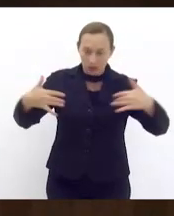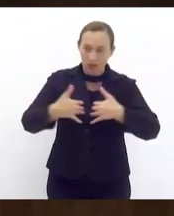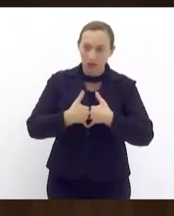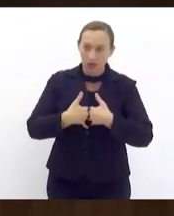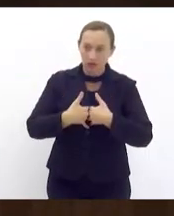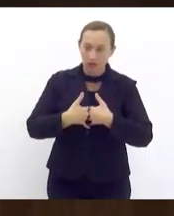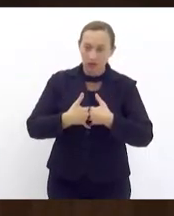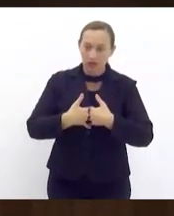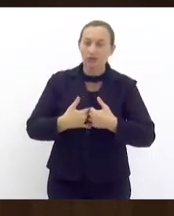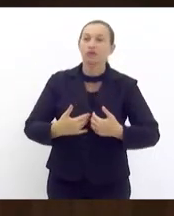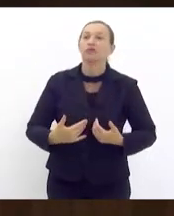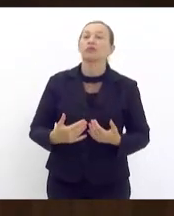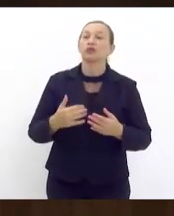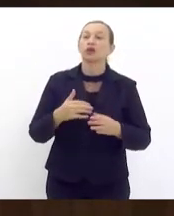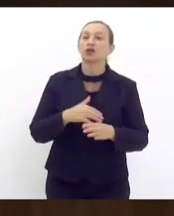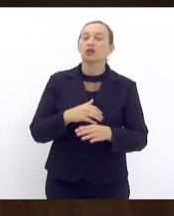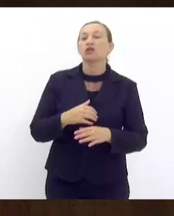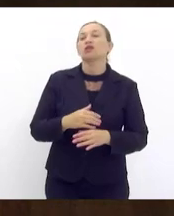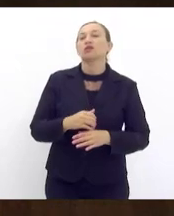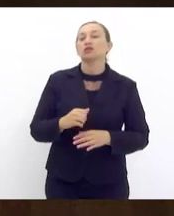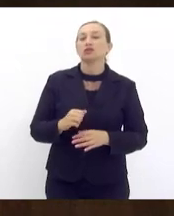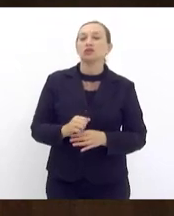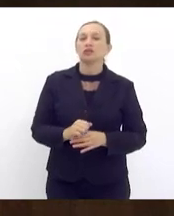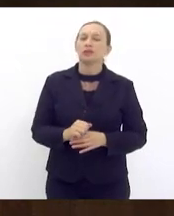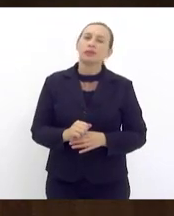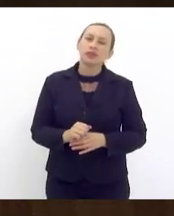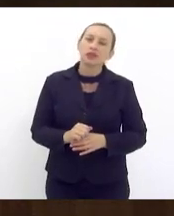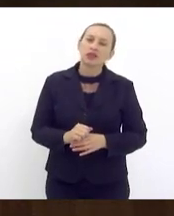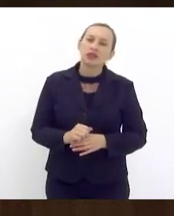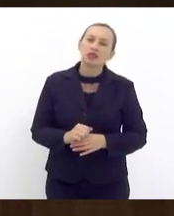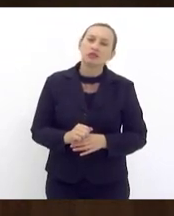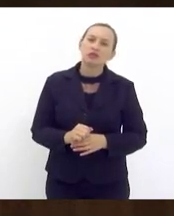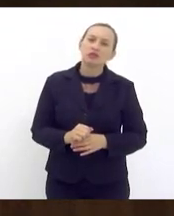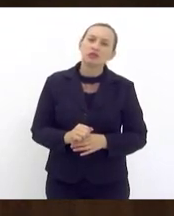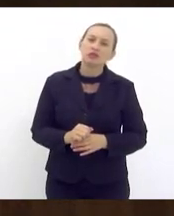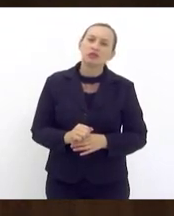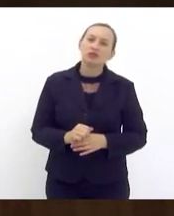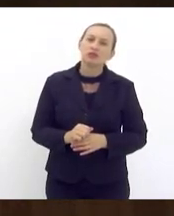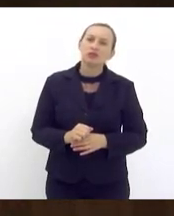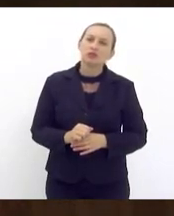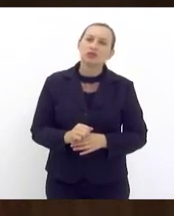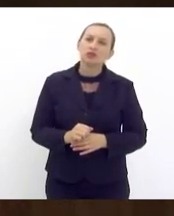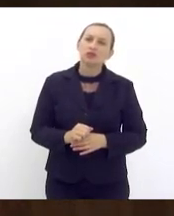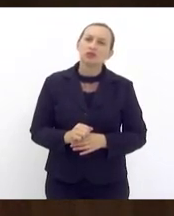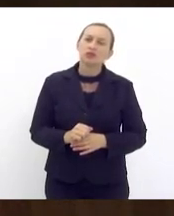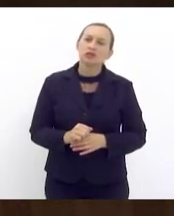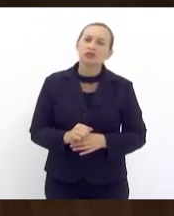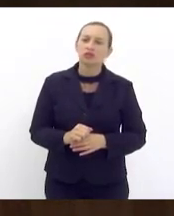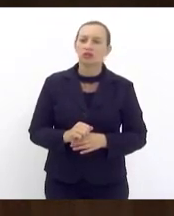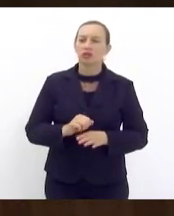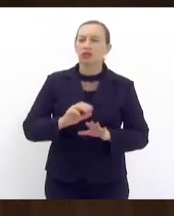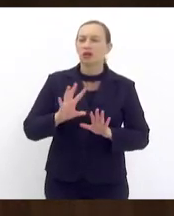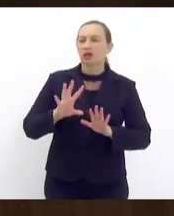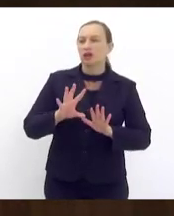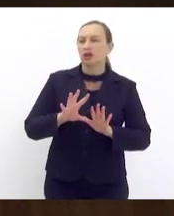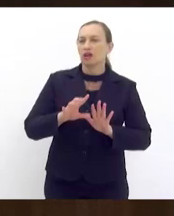de aquisição pelo público em geral Sem o sem o benefício previsto nesta cláusula